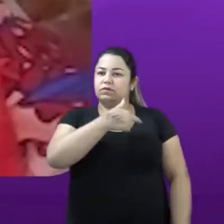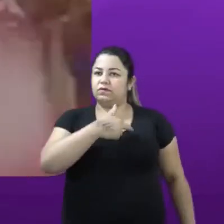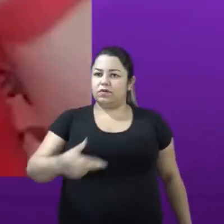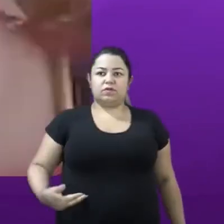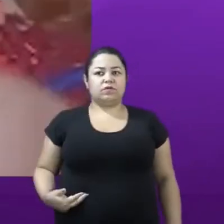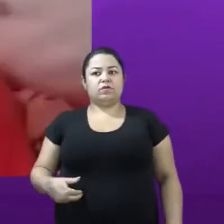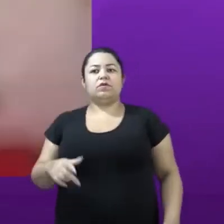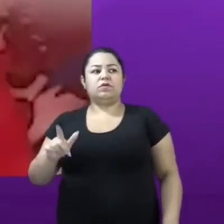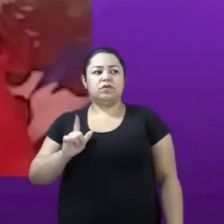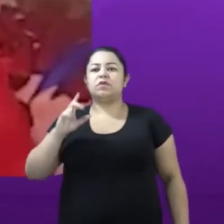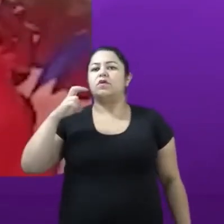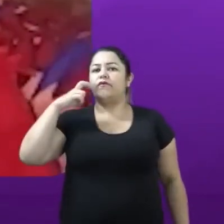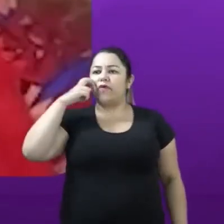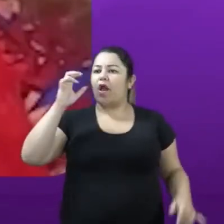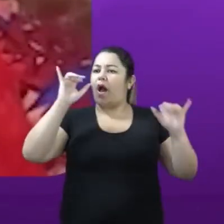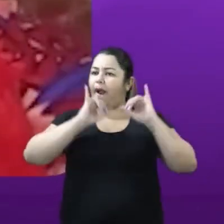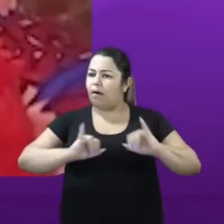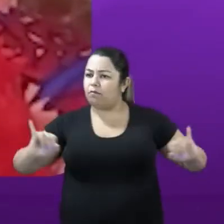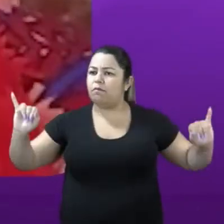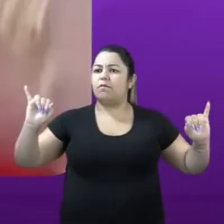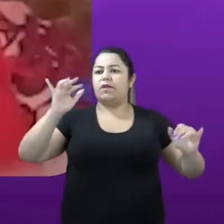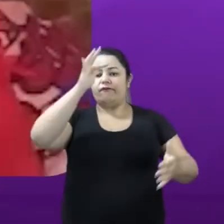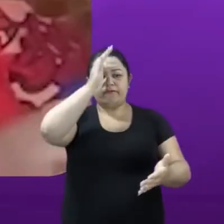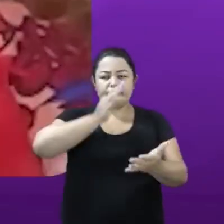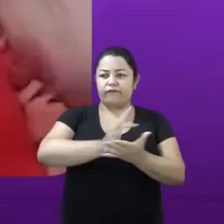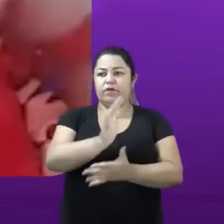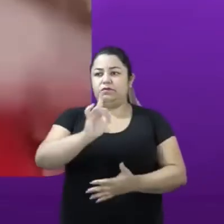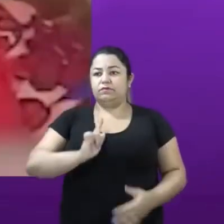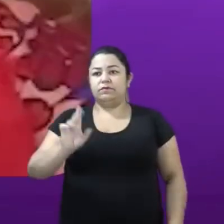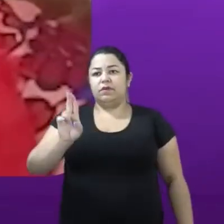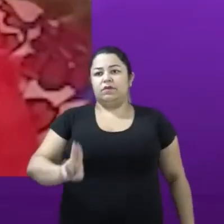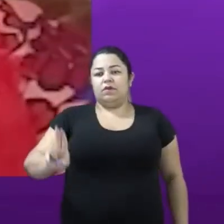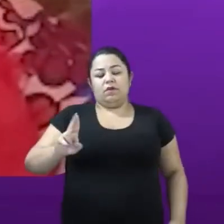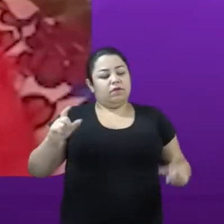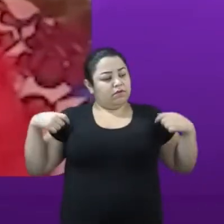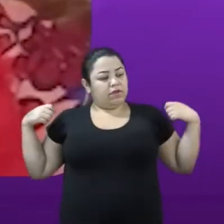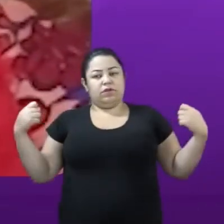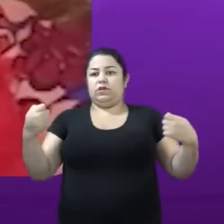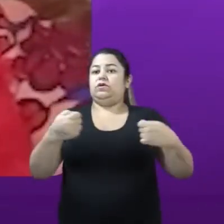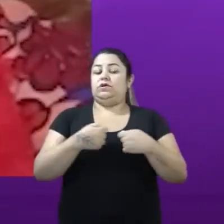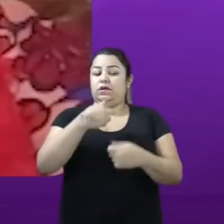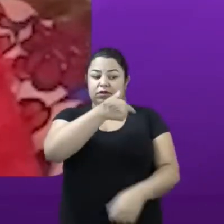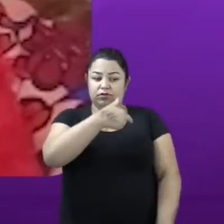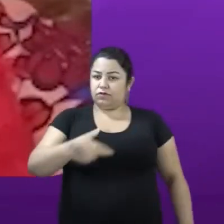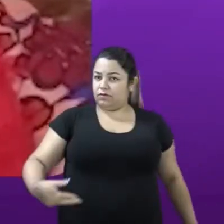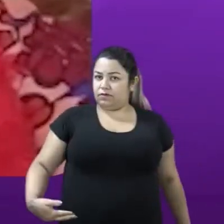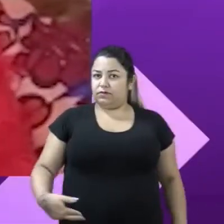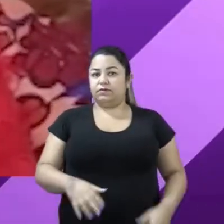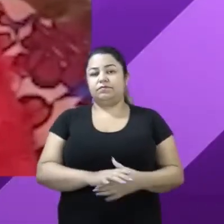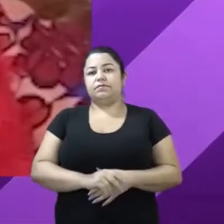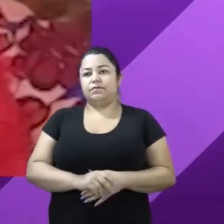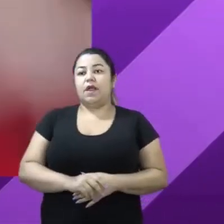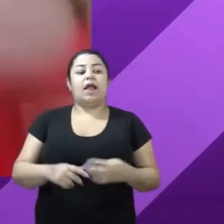vergonha de pregar a nossa fé, sem vergonha de usar nossas vestimentas religiosas.